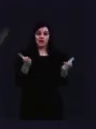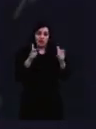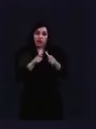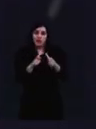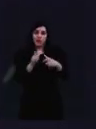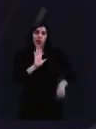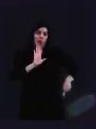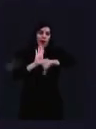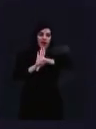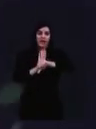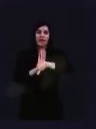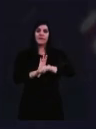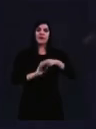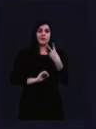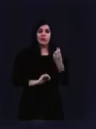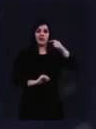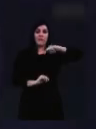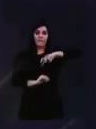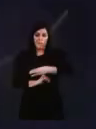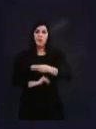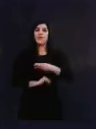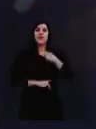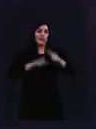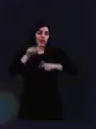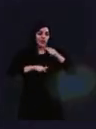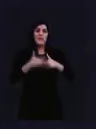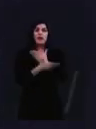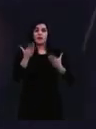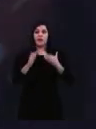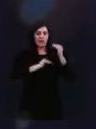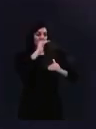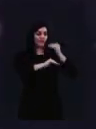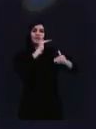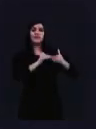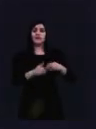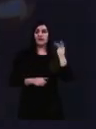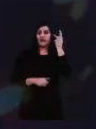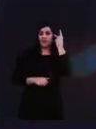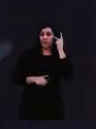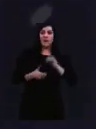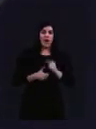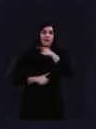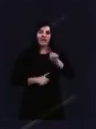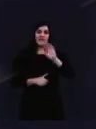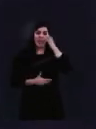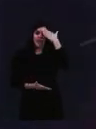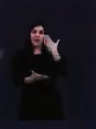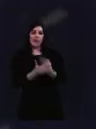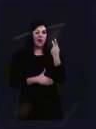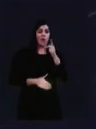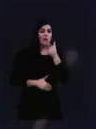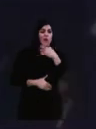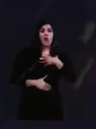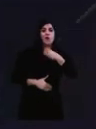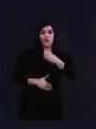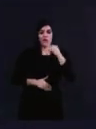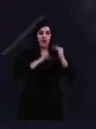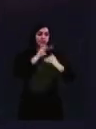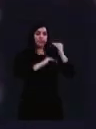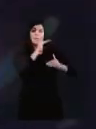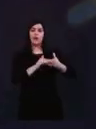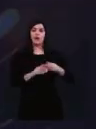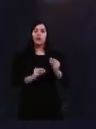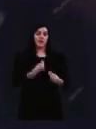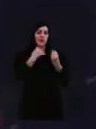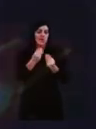os empregos, os 2 milhões de empregos que nós vamos gerar nessa cidade. Seu filho, se às vezes você não acredita que você pode prosperar, seu filho vai prosperar para te dar uma vida